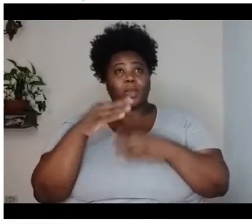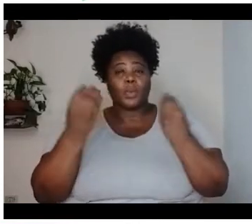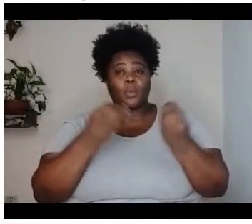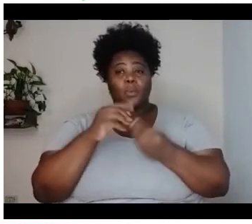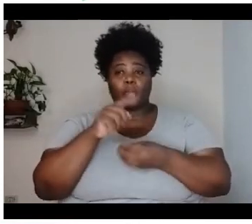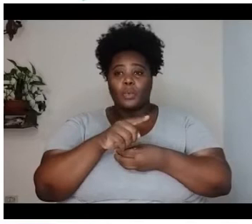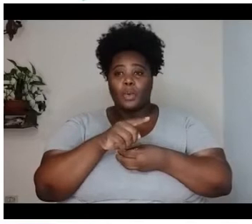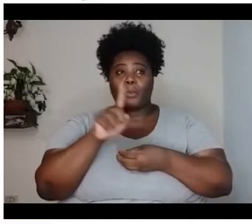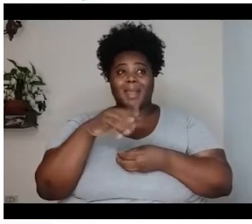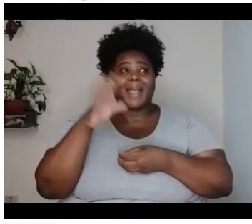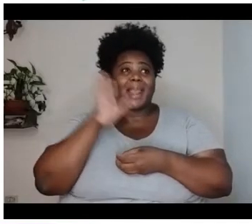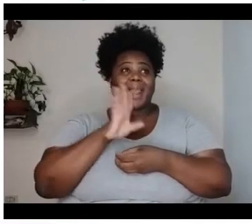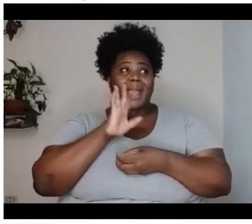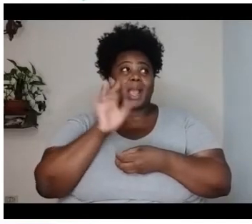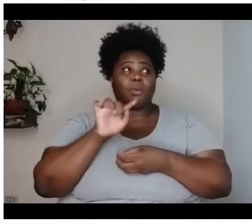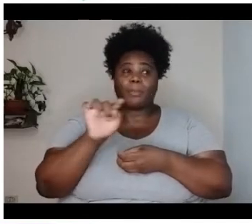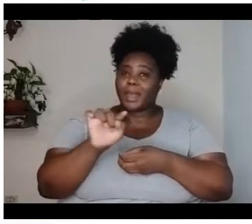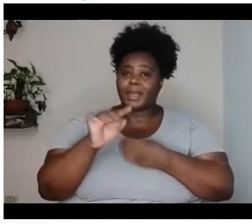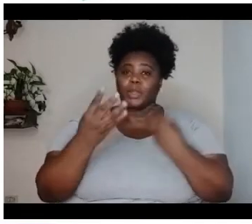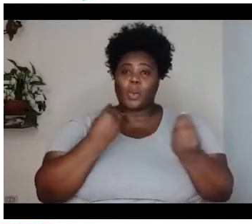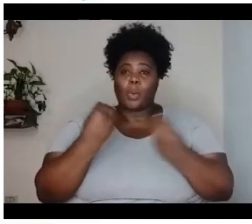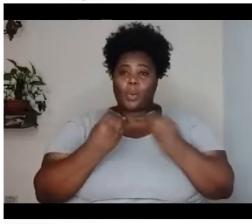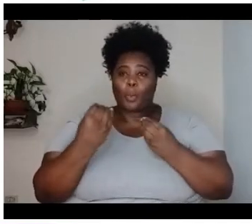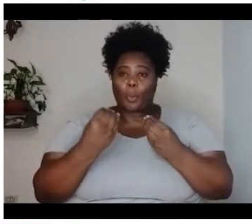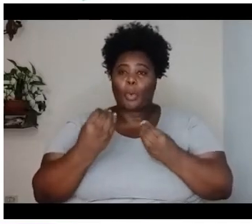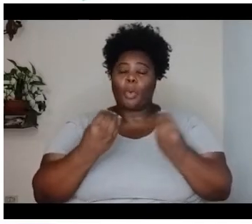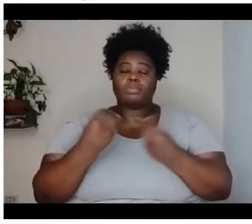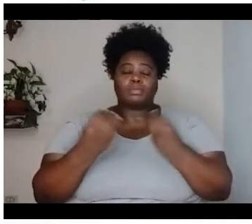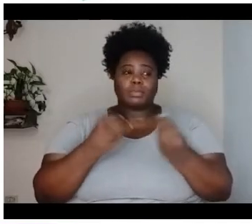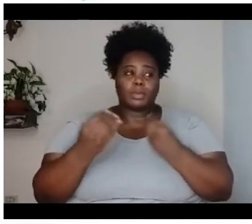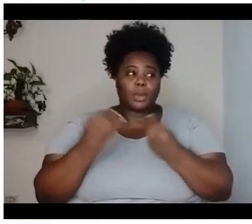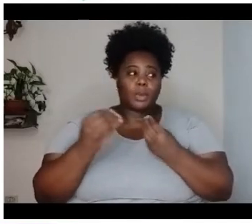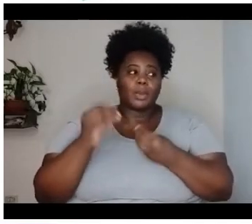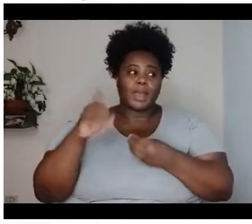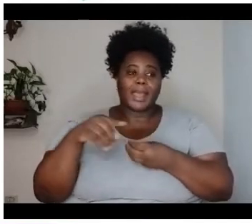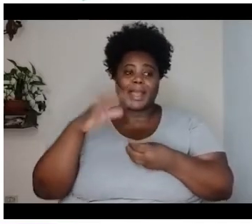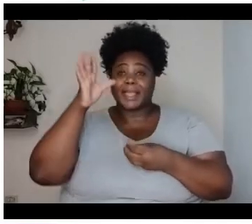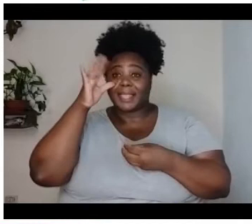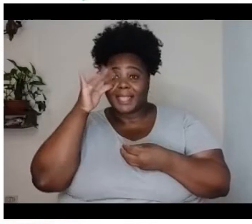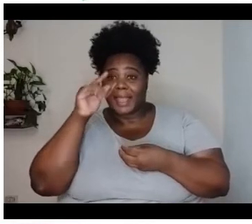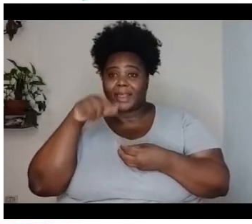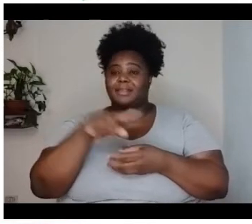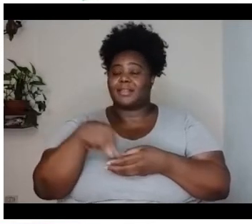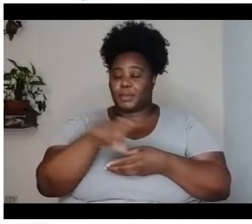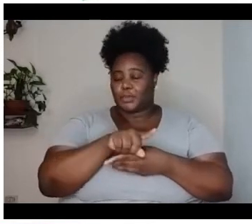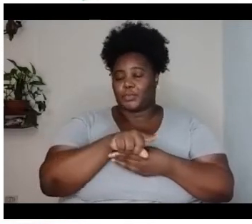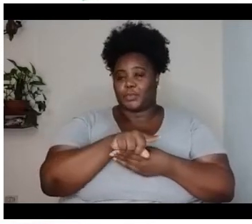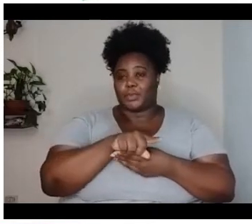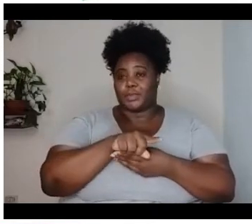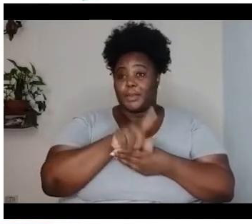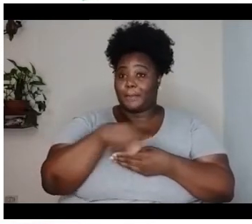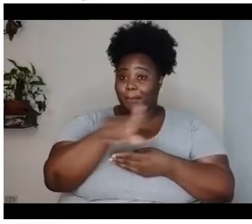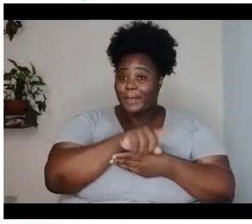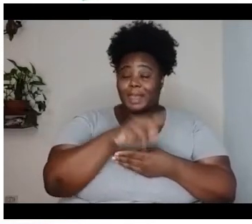foi legal para eles, o quanto foi interessante para eles